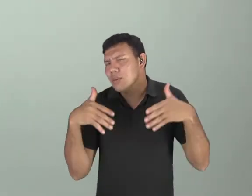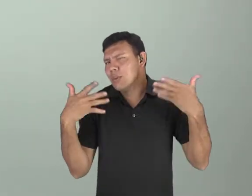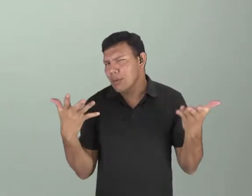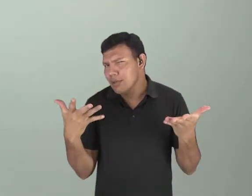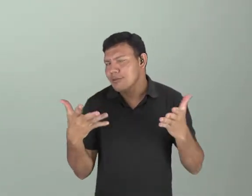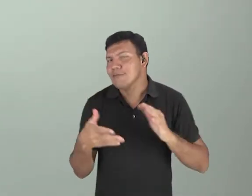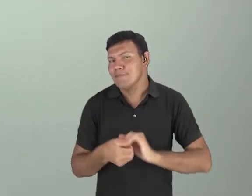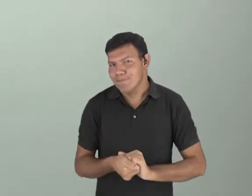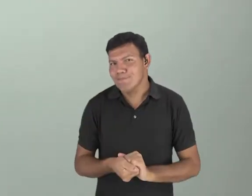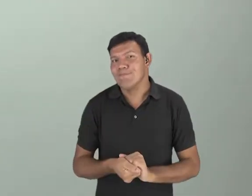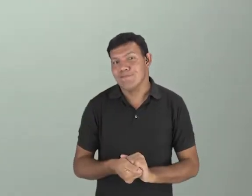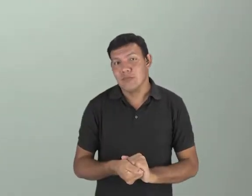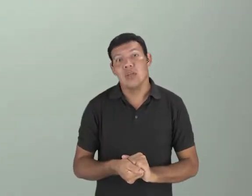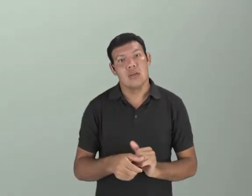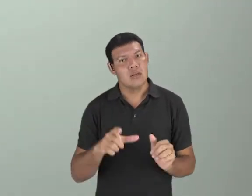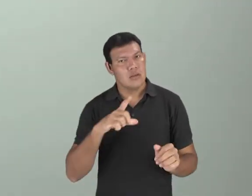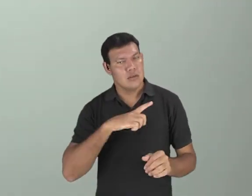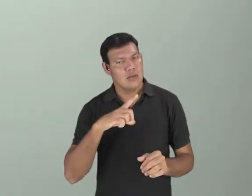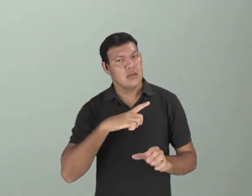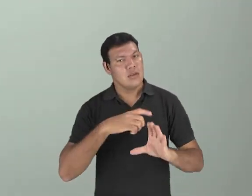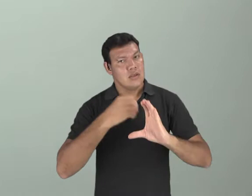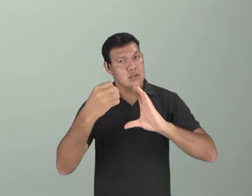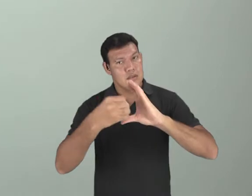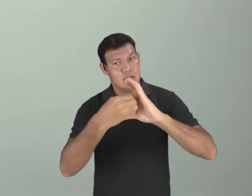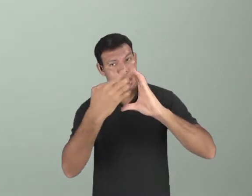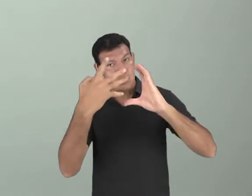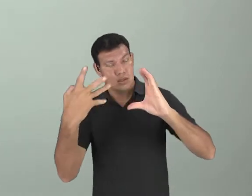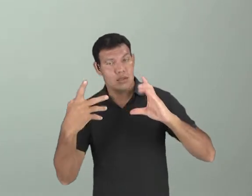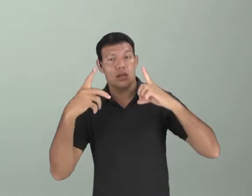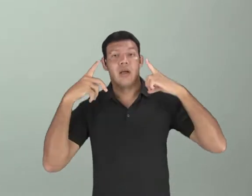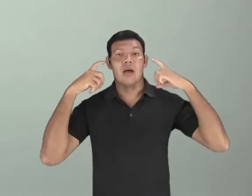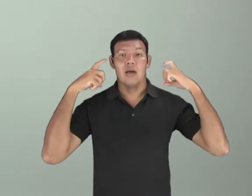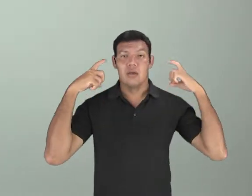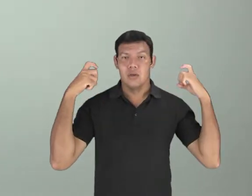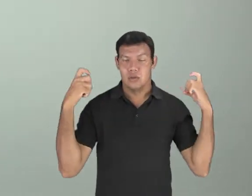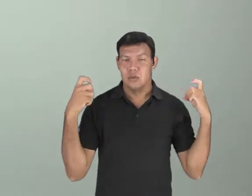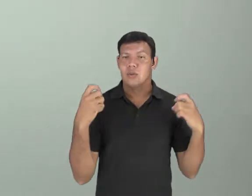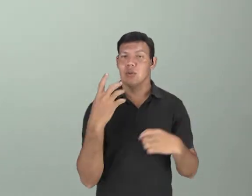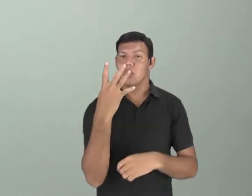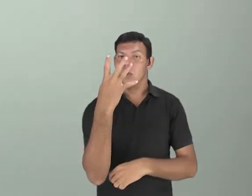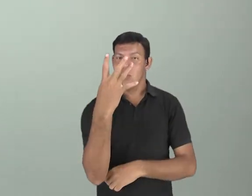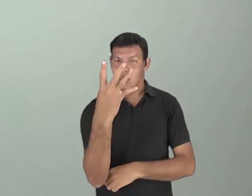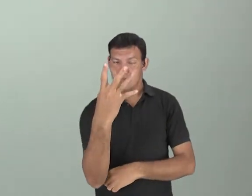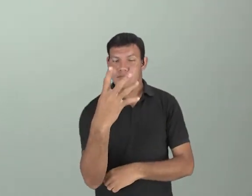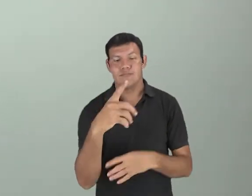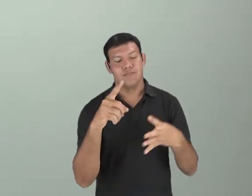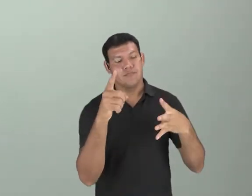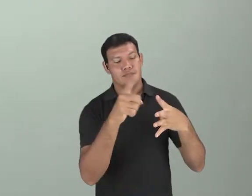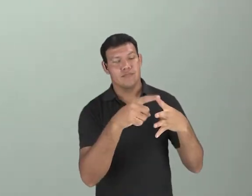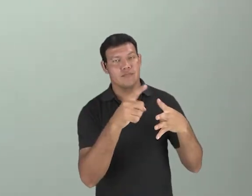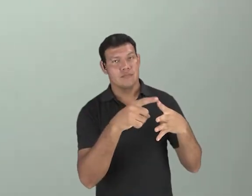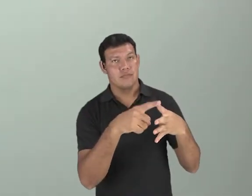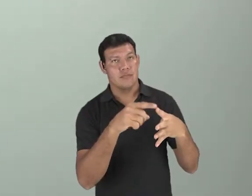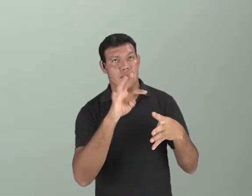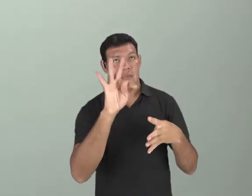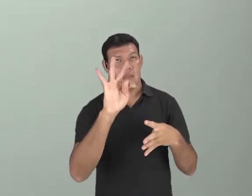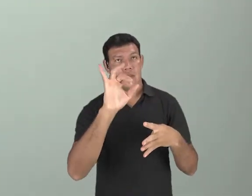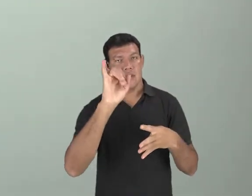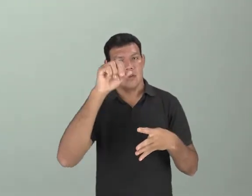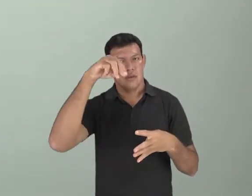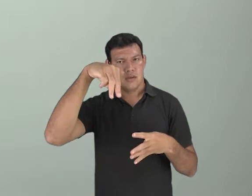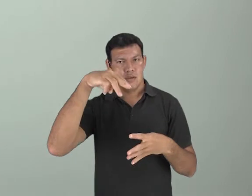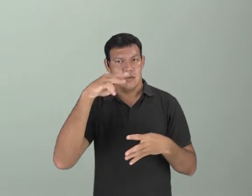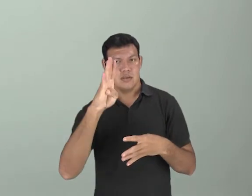nós temos propriedades do som, que são 4, timbre, intensidade, altura e